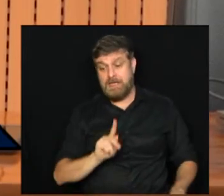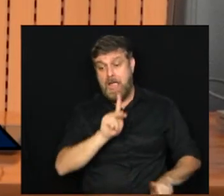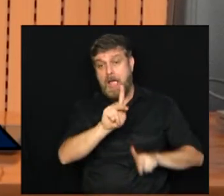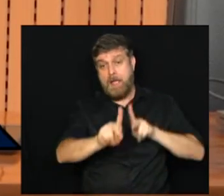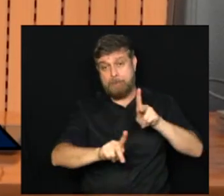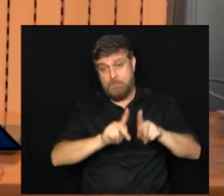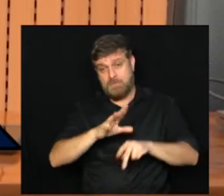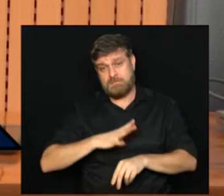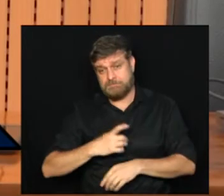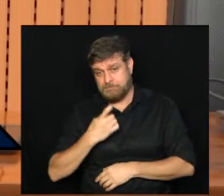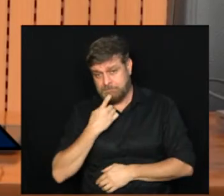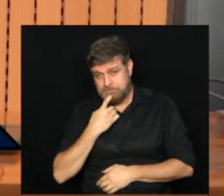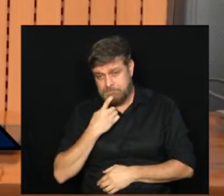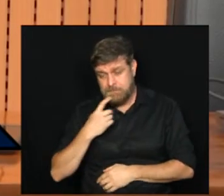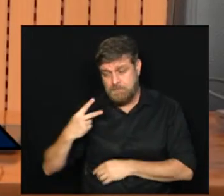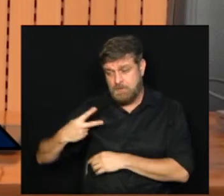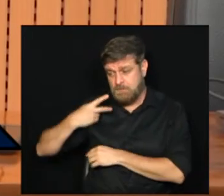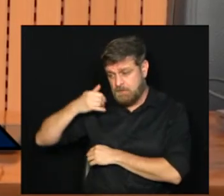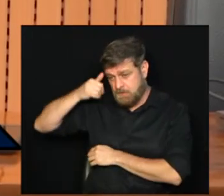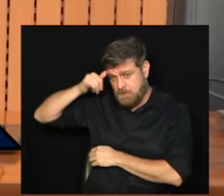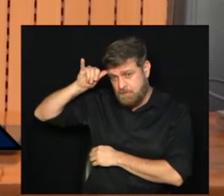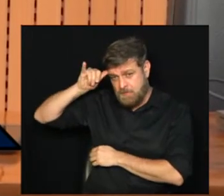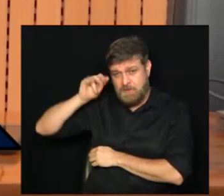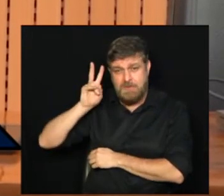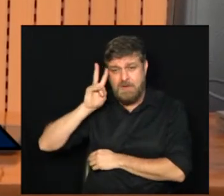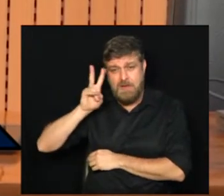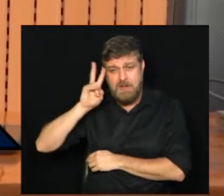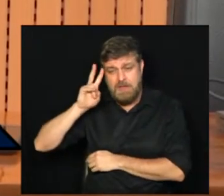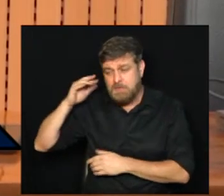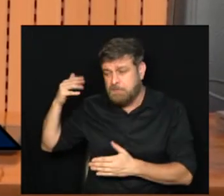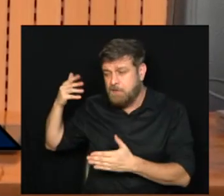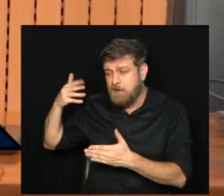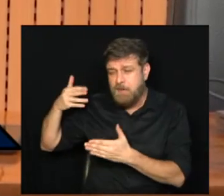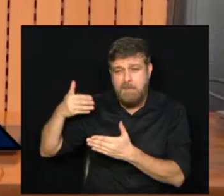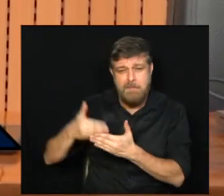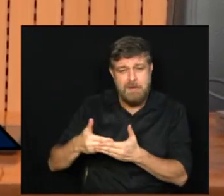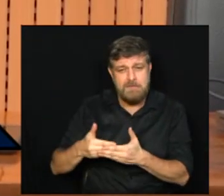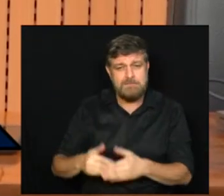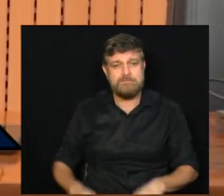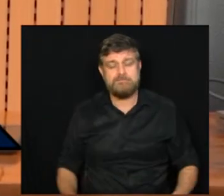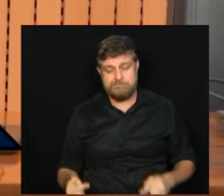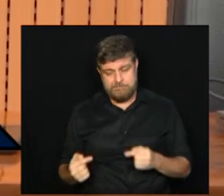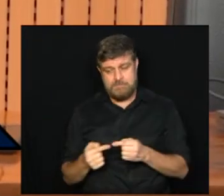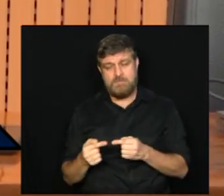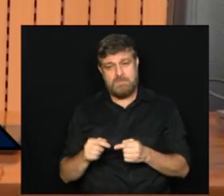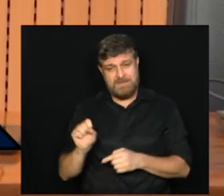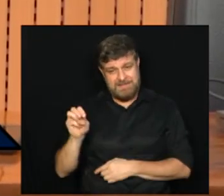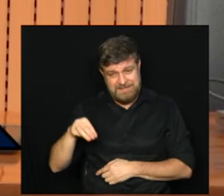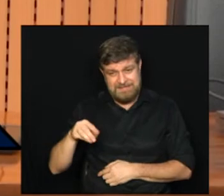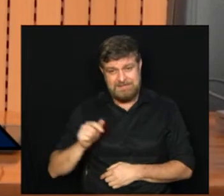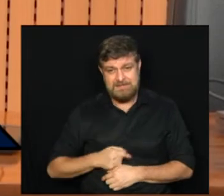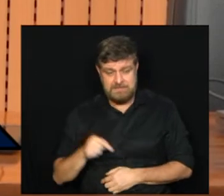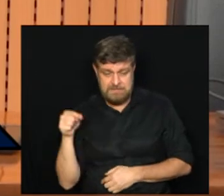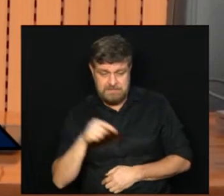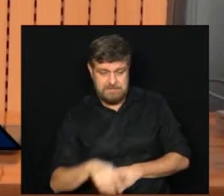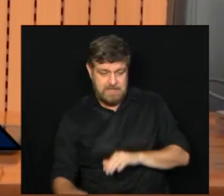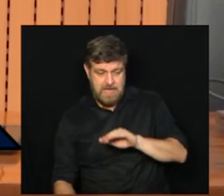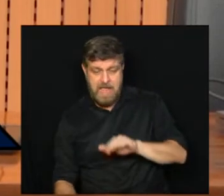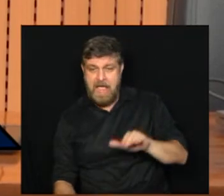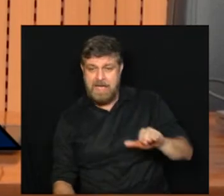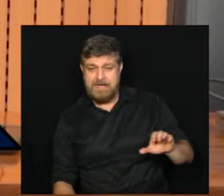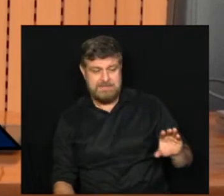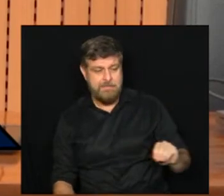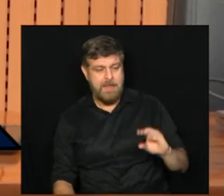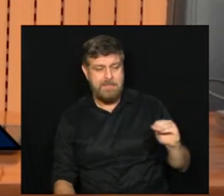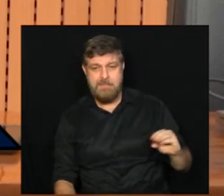vereador Paulo Búfalo fez uma trazendo a memória muito oportuna, da escuta, né? Escuta daqueles